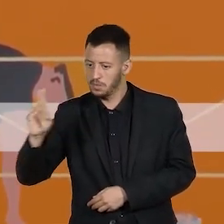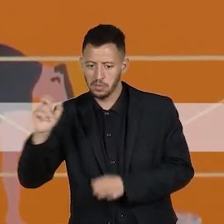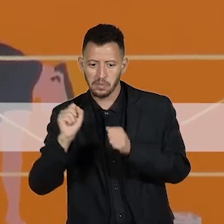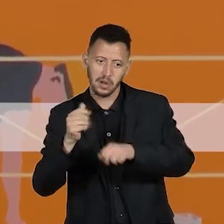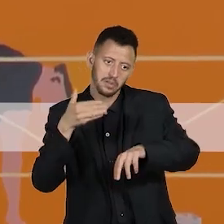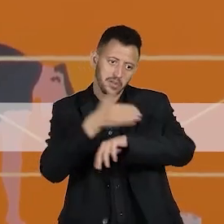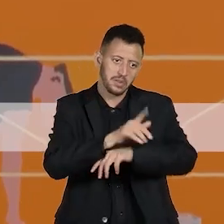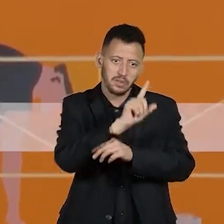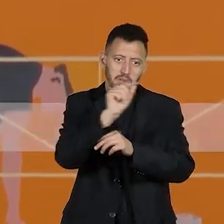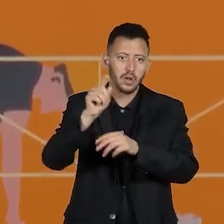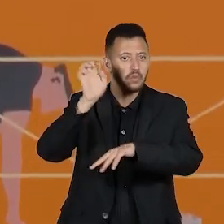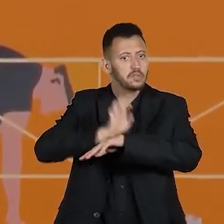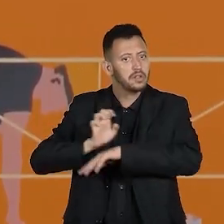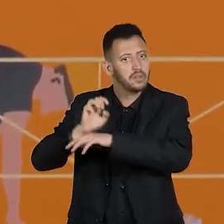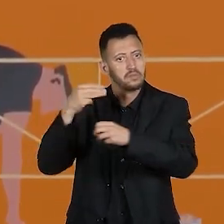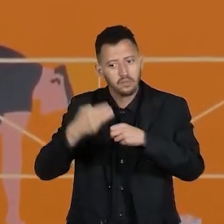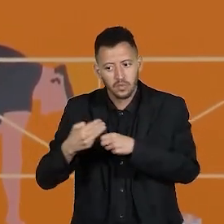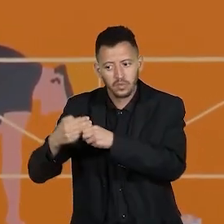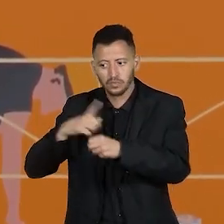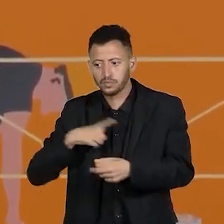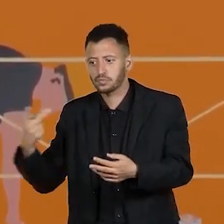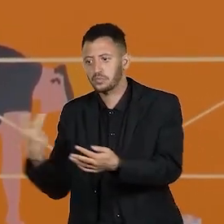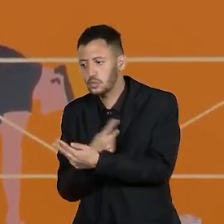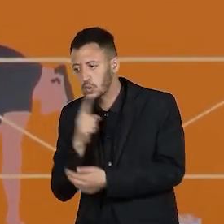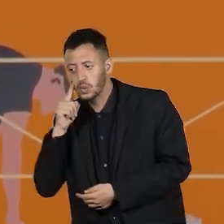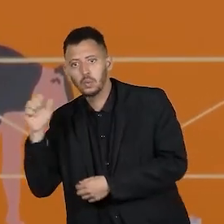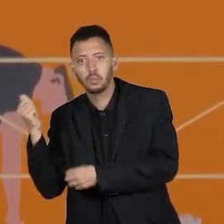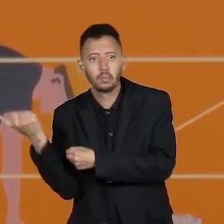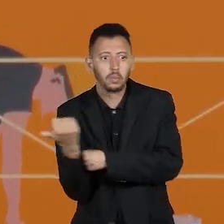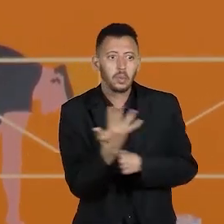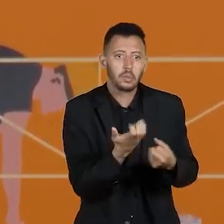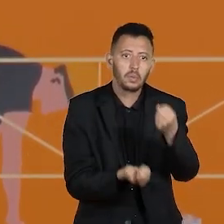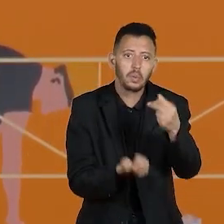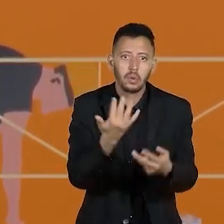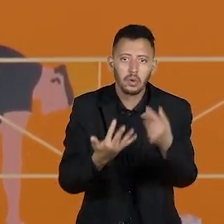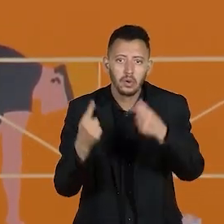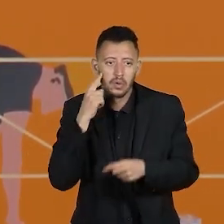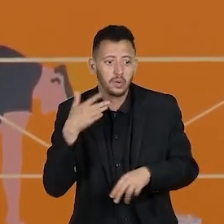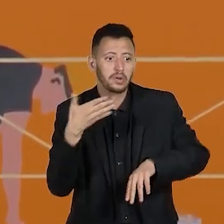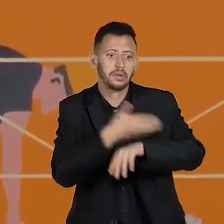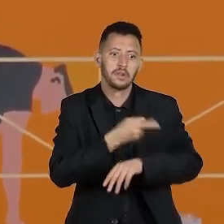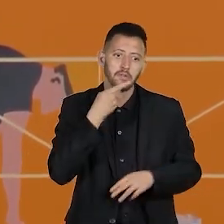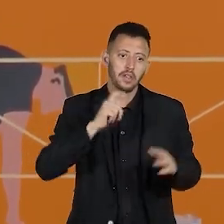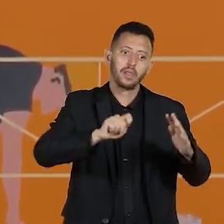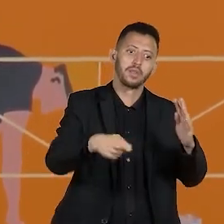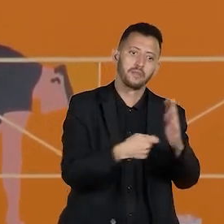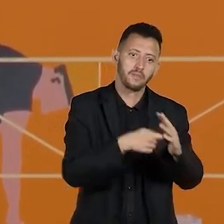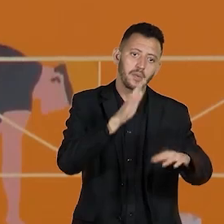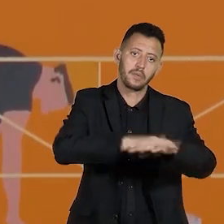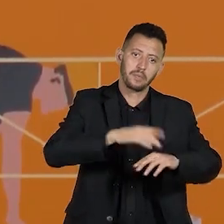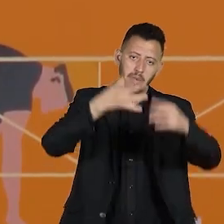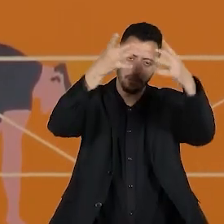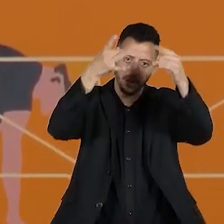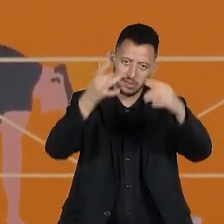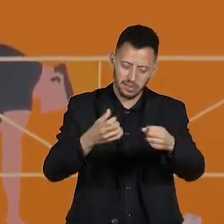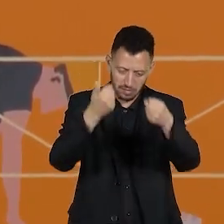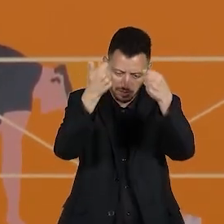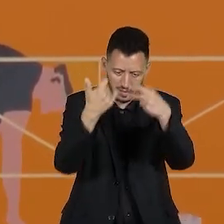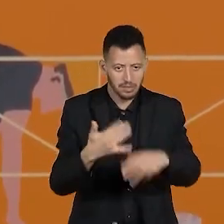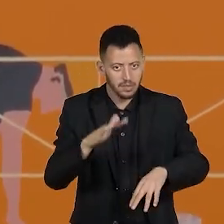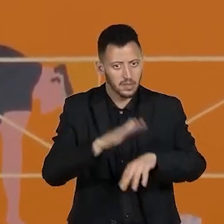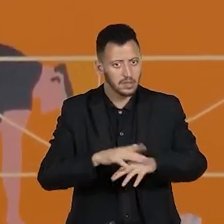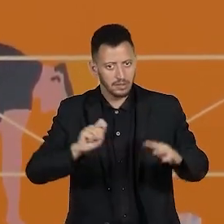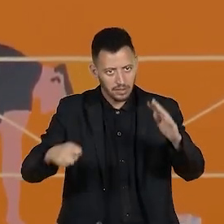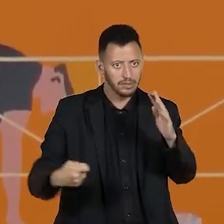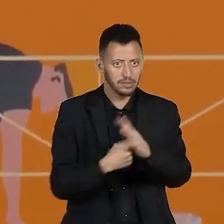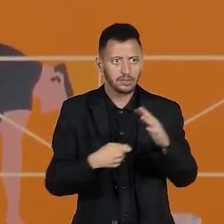mpt.mp.br. Lá é possível selecionar o estado, o município em que está ocorrendo aquela situação de irregularidade para encaminhar a denúncia. Sempre quanto mais